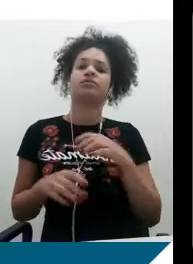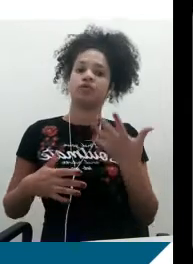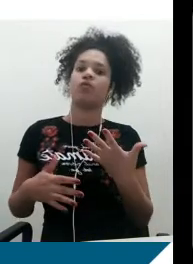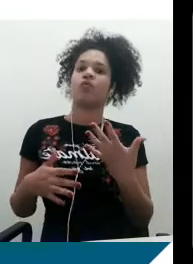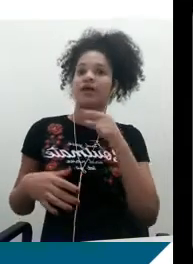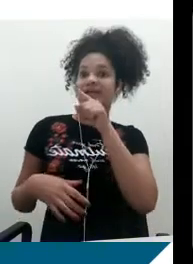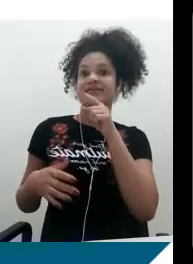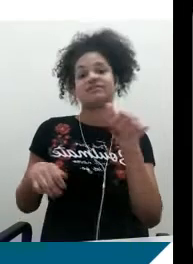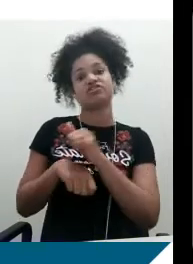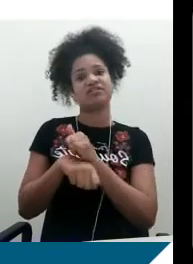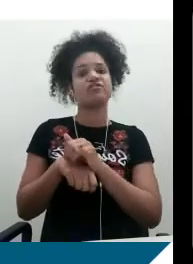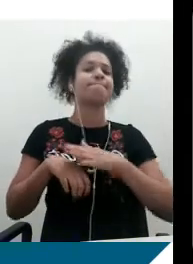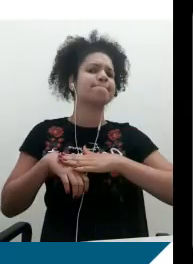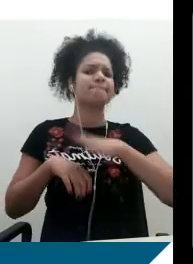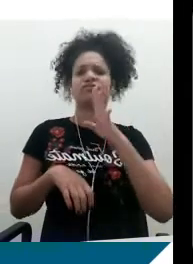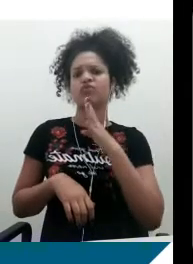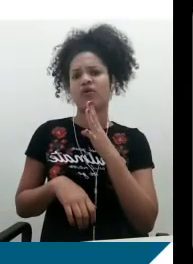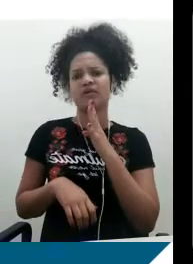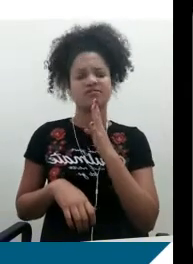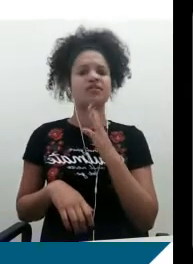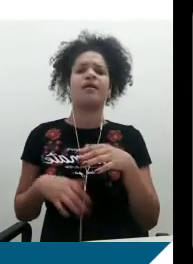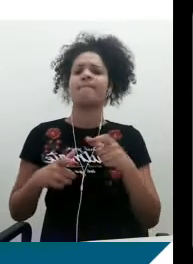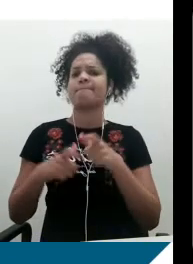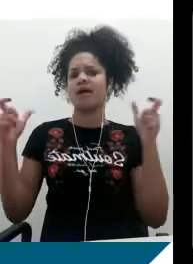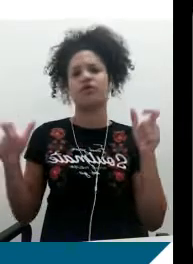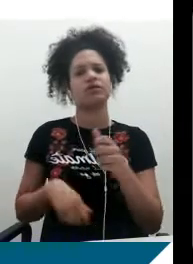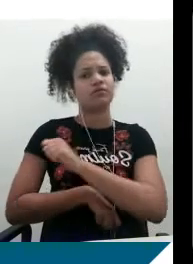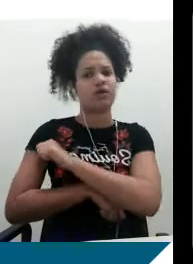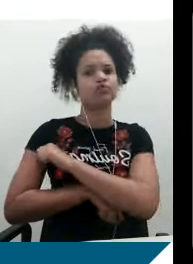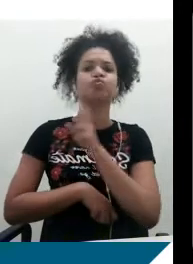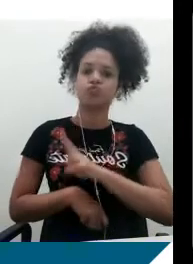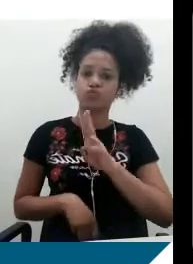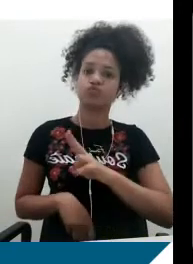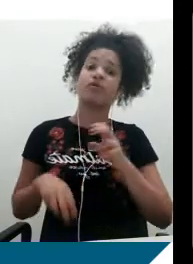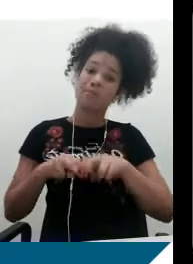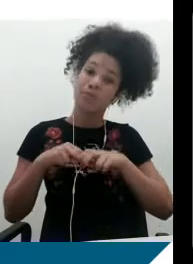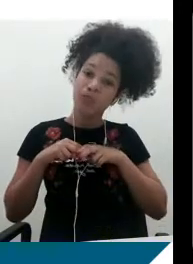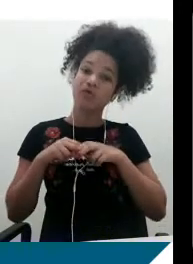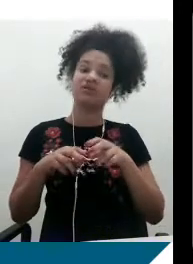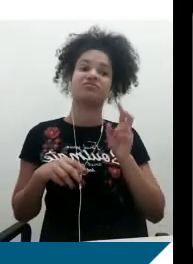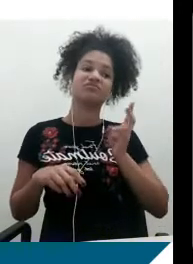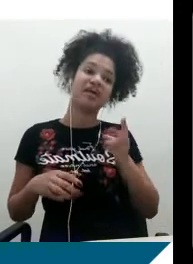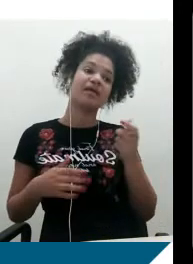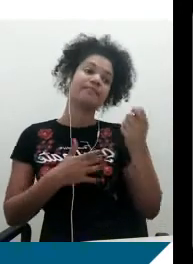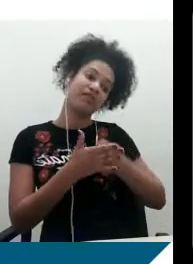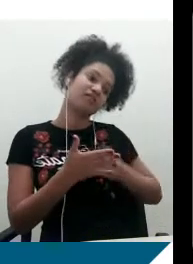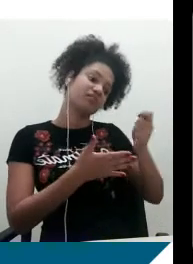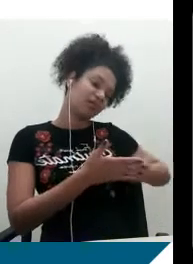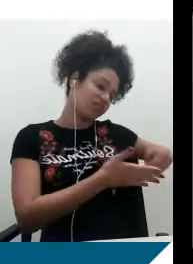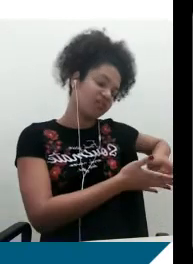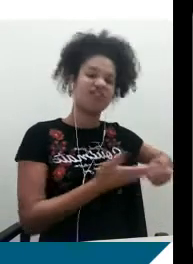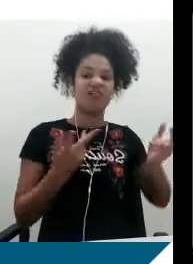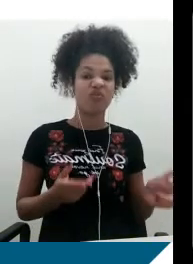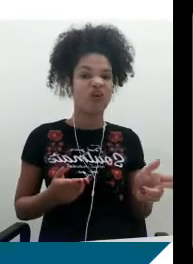ok? Então, essa estratégia acho que é a mais conhecida, é a que os alunos mais utilizam, e justamente por isso, por ser muito recorrente,